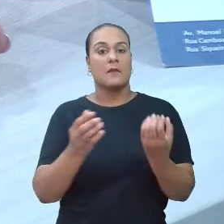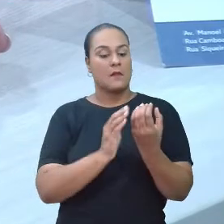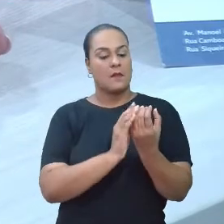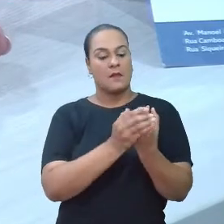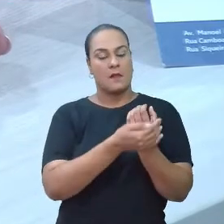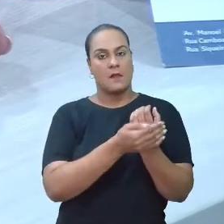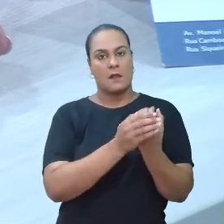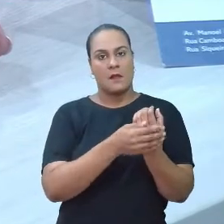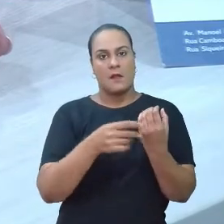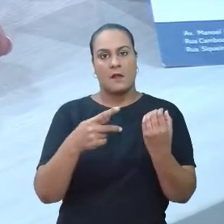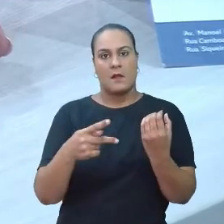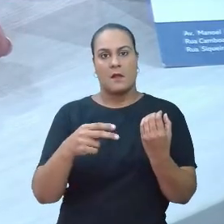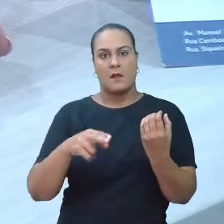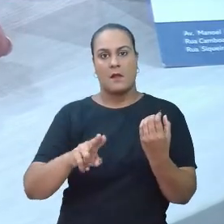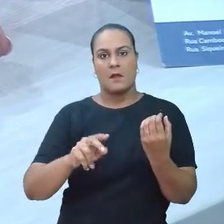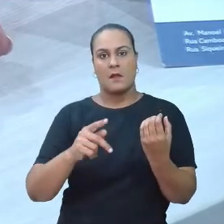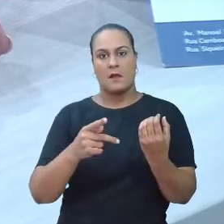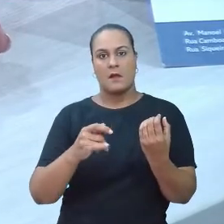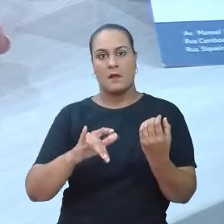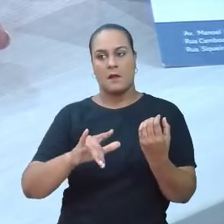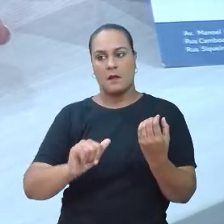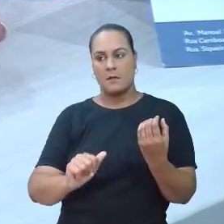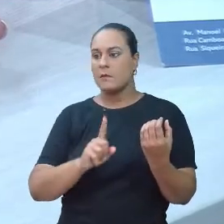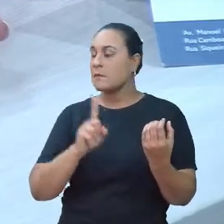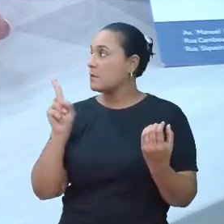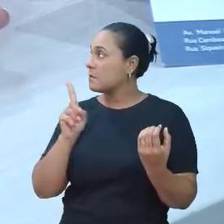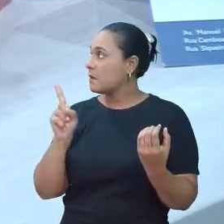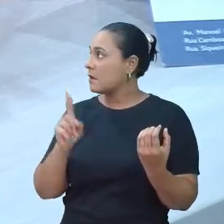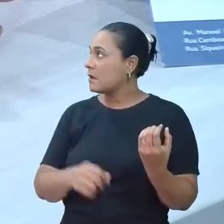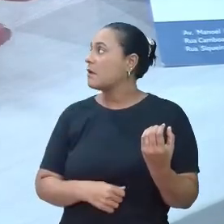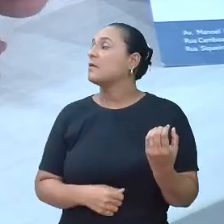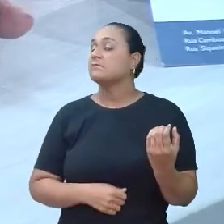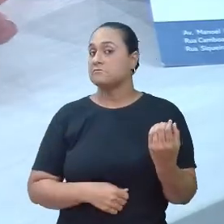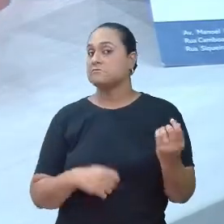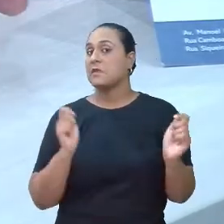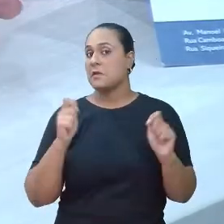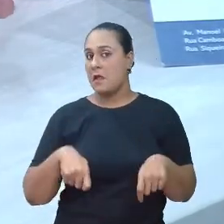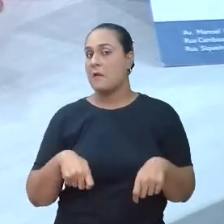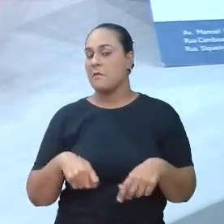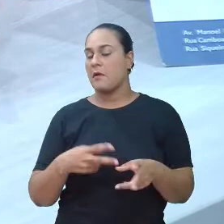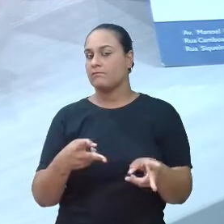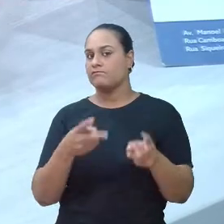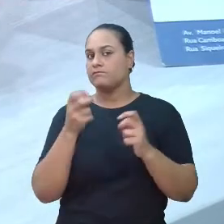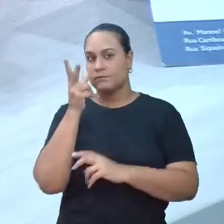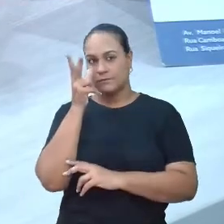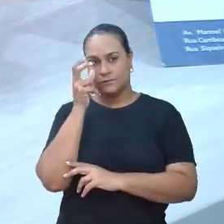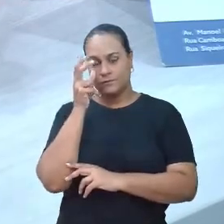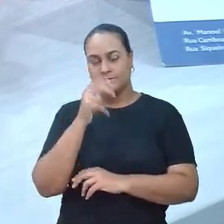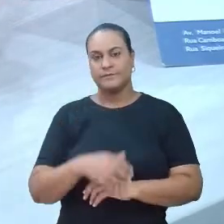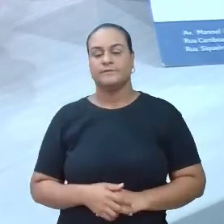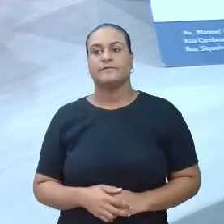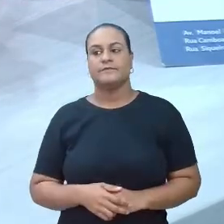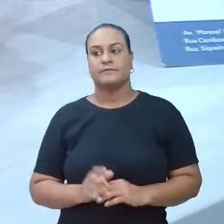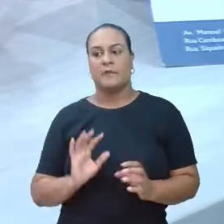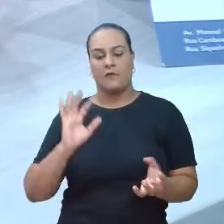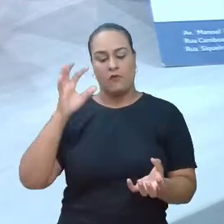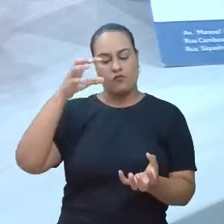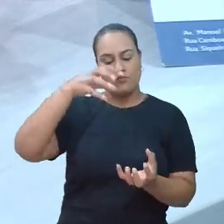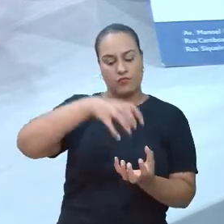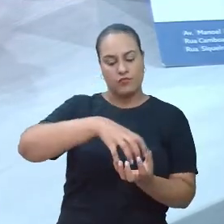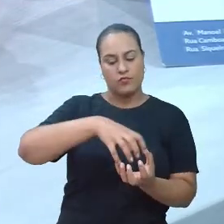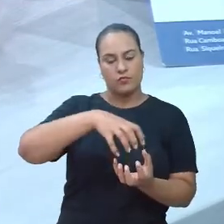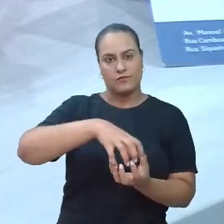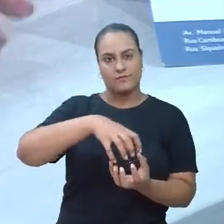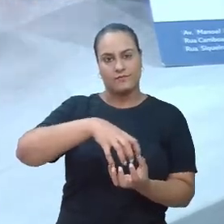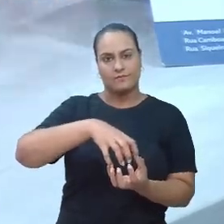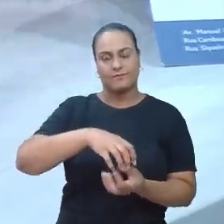onde entra, né, a luz para a gente poder enxergar. Legal, vamos voltar aqui, vou fechar aqui